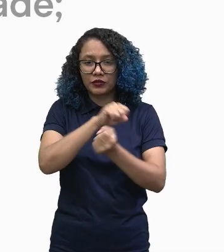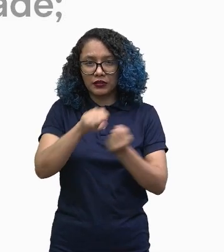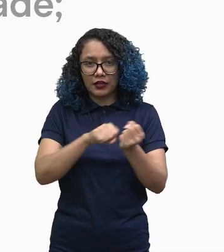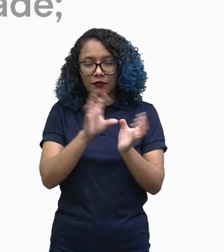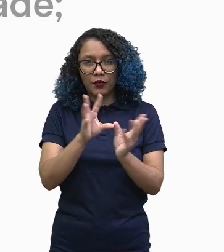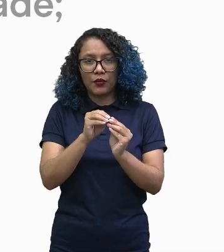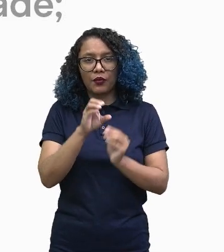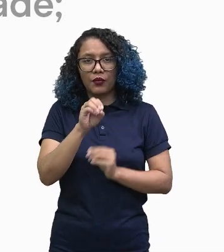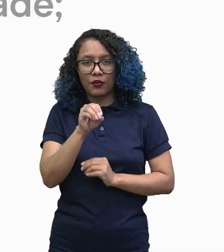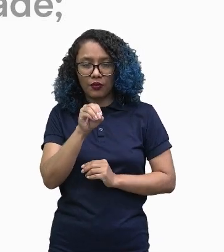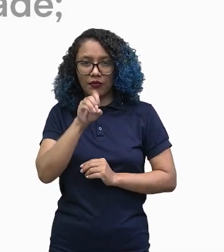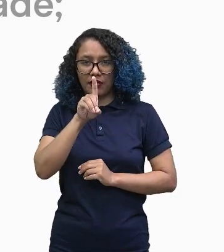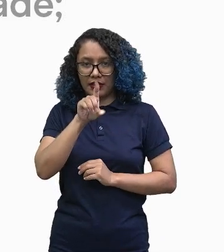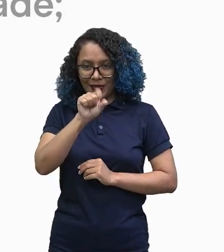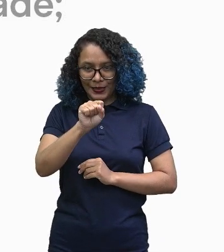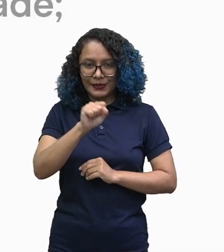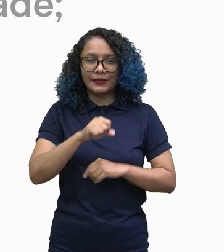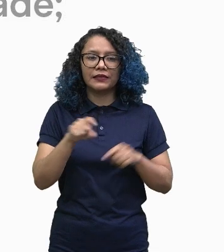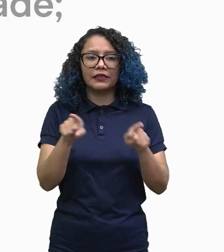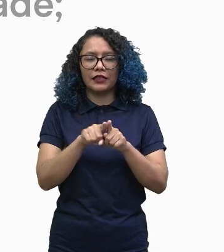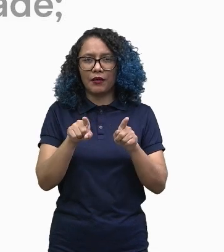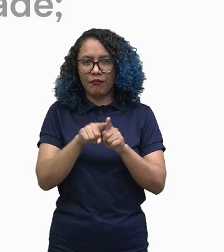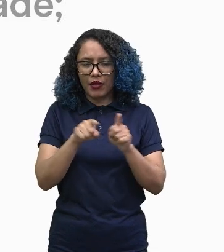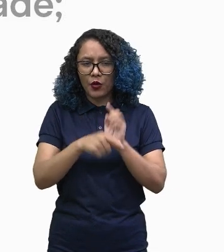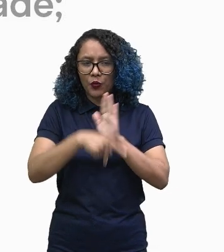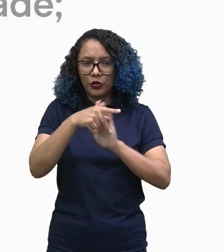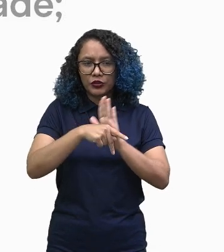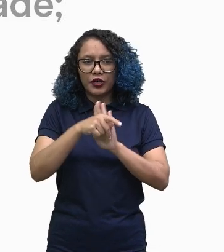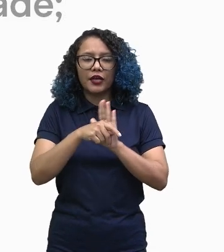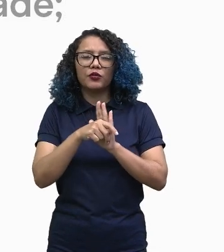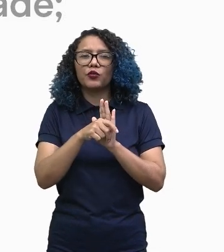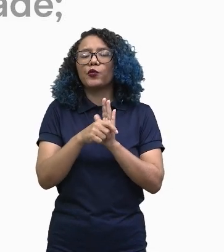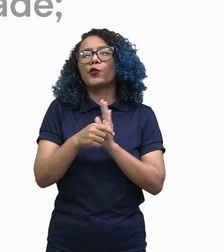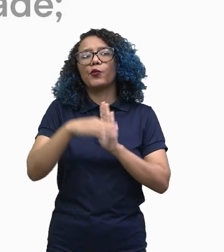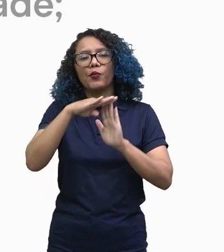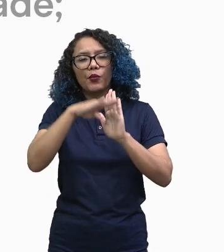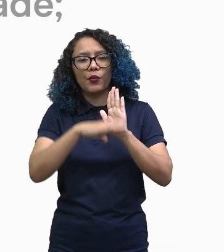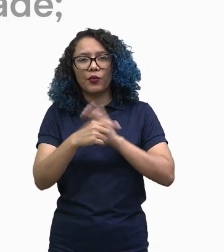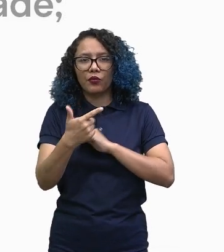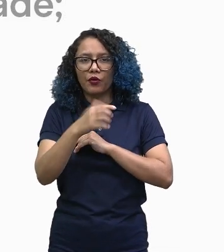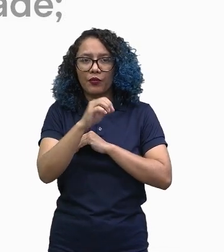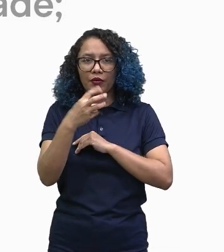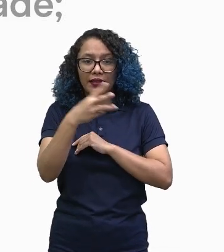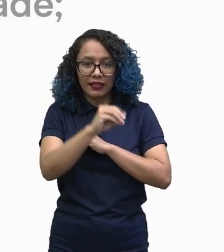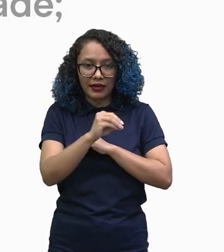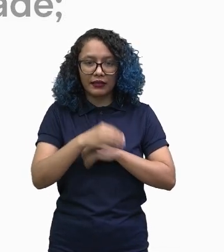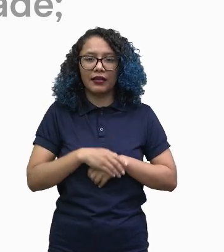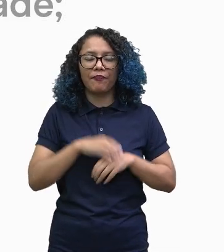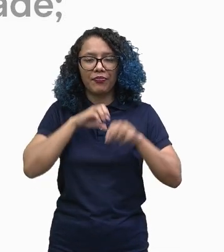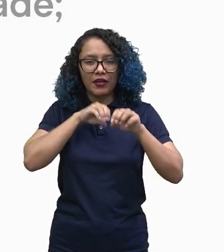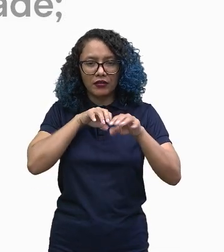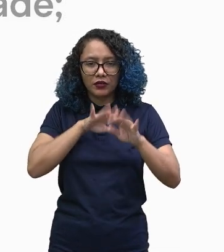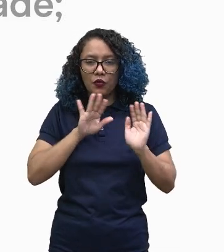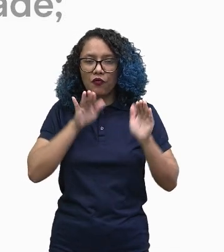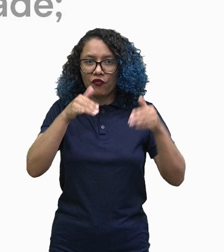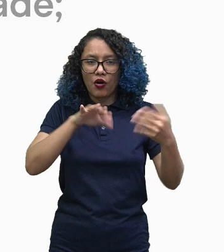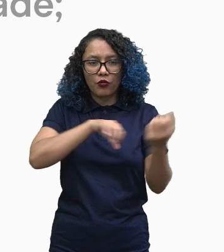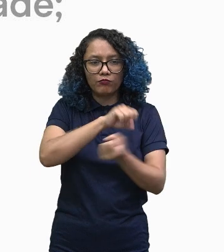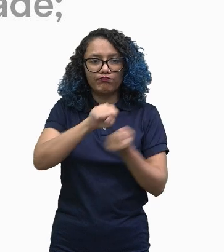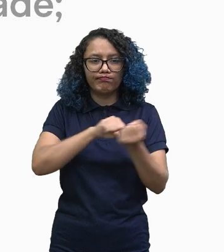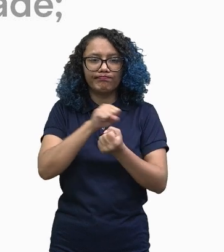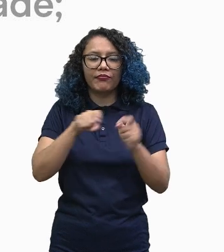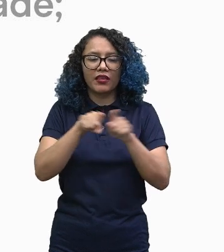Desenvolvimento Sustentável, ODS, e Agenda 2030, Educação para a